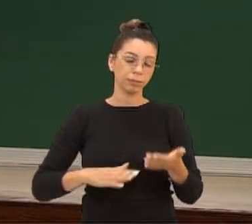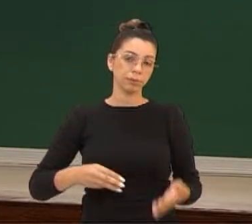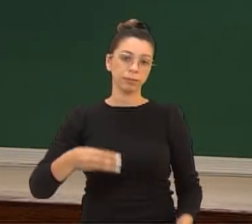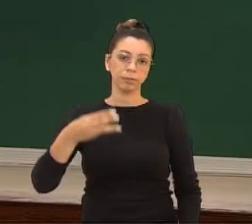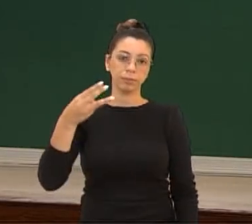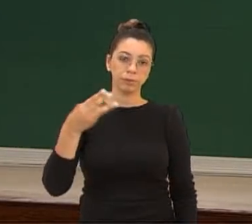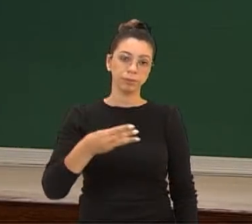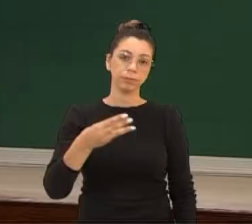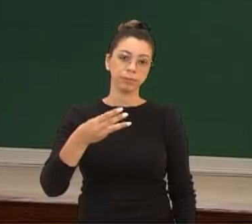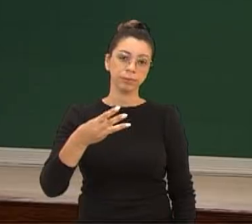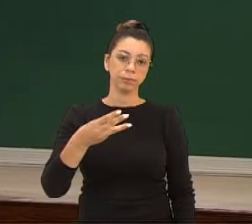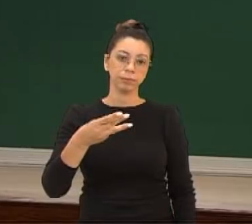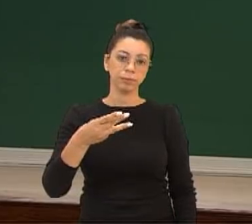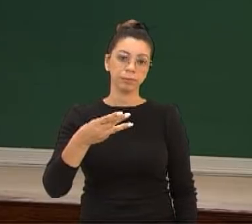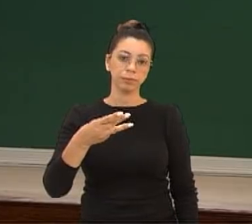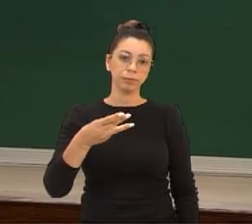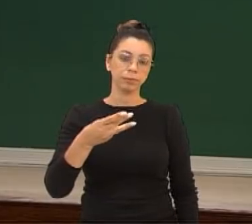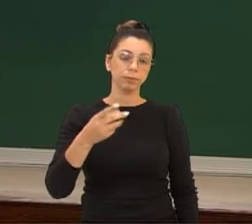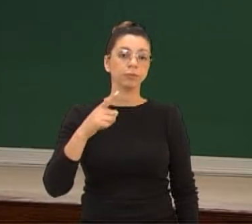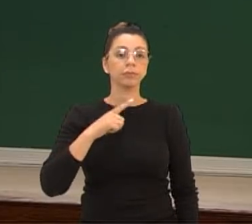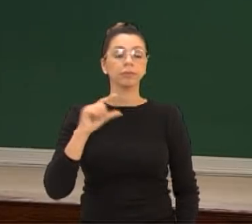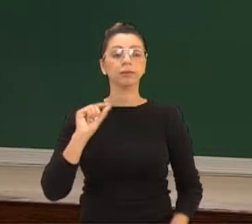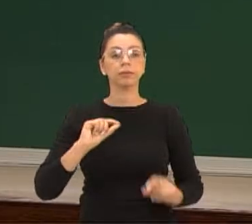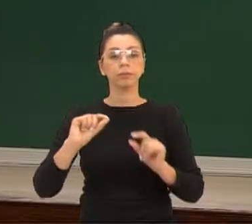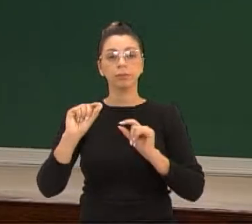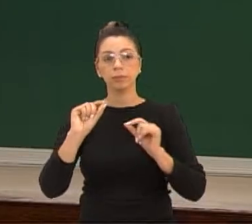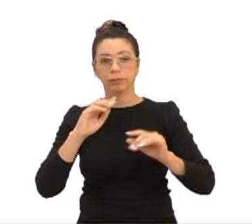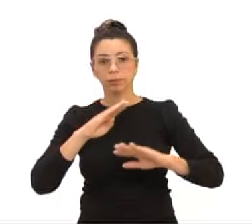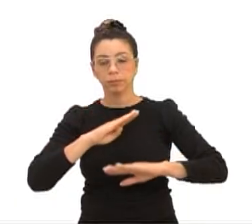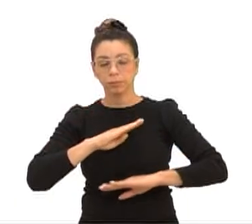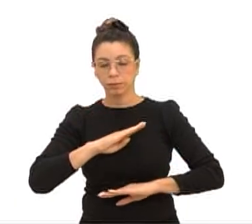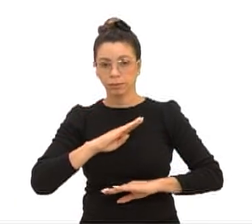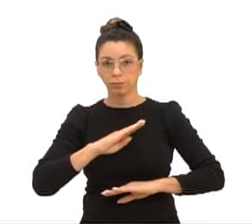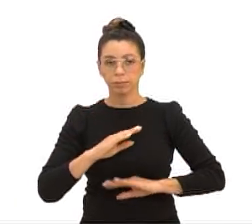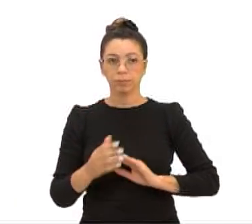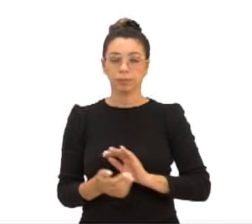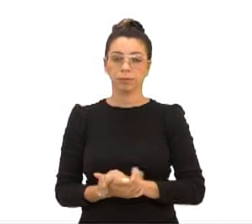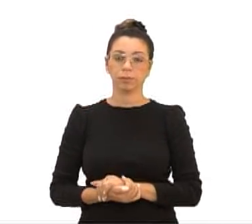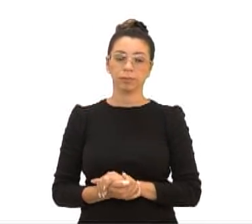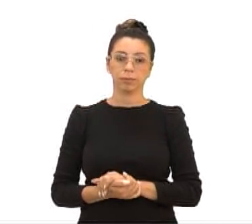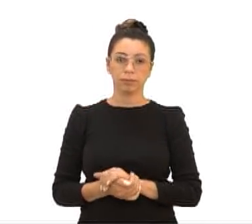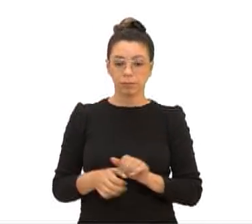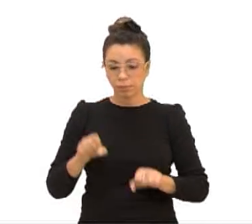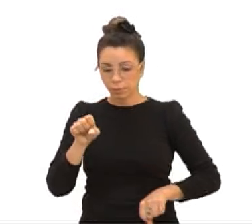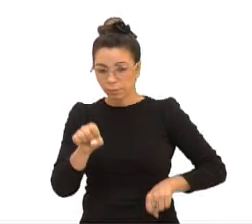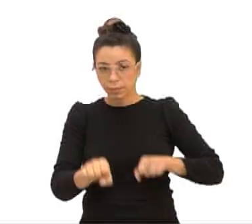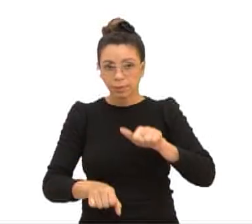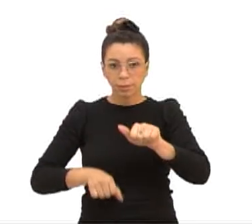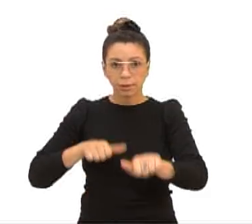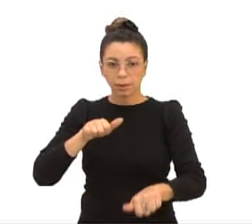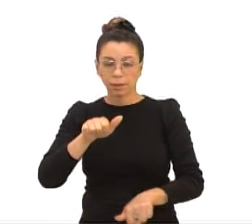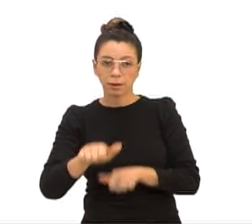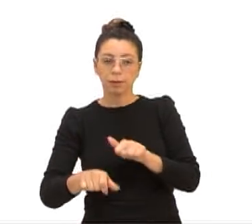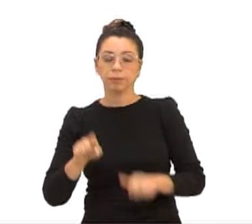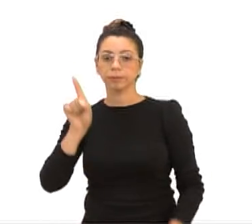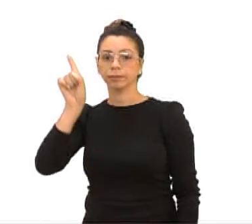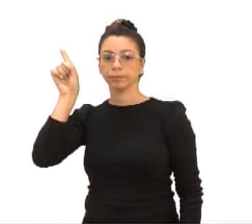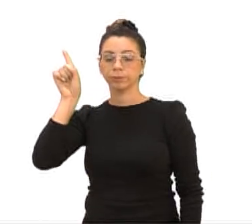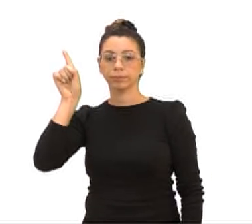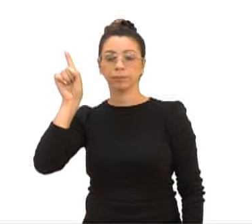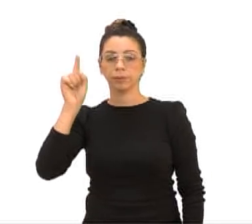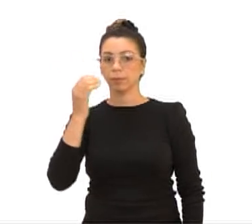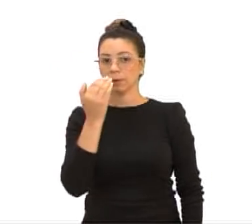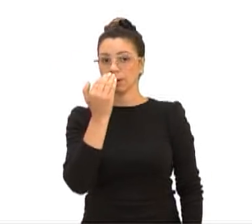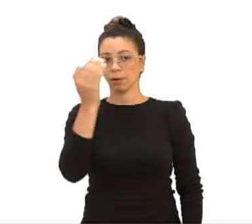3. No exercício 3, eu tenho a seguinte situação. Suponha que no velocípede da imagem, a roda dianteira tenha